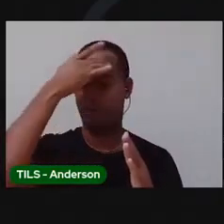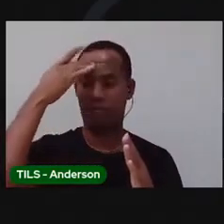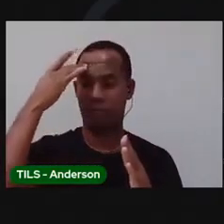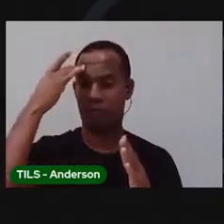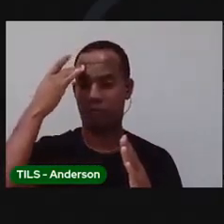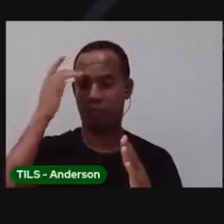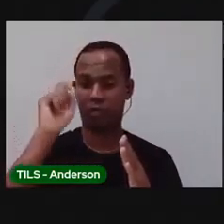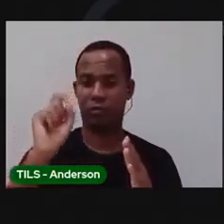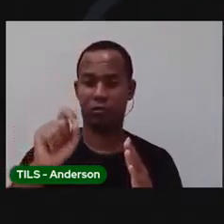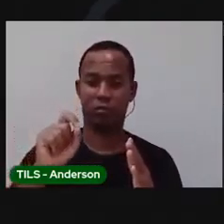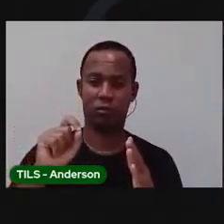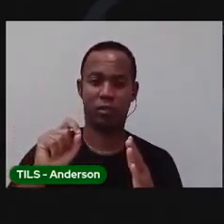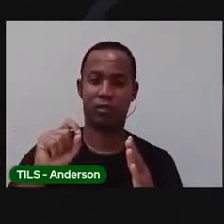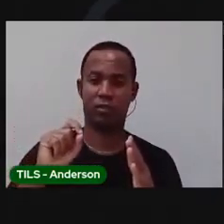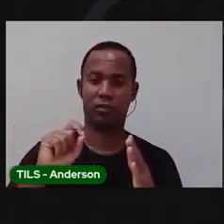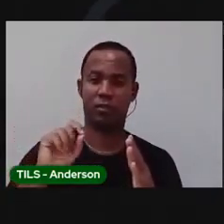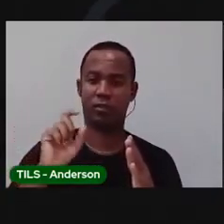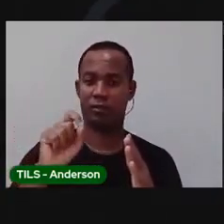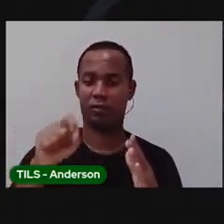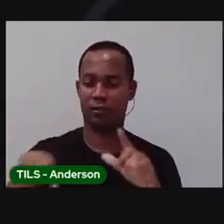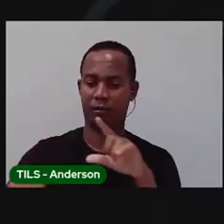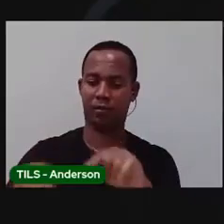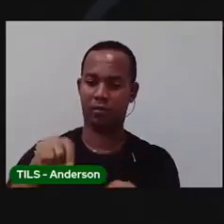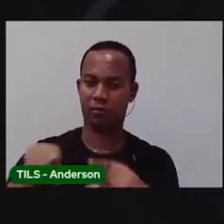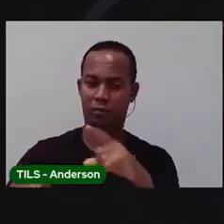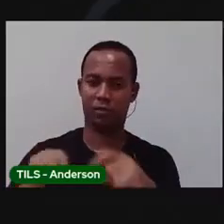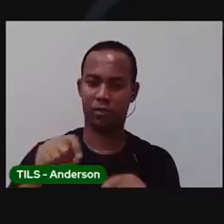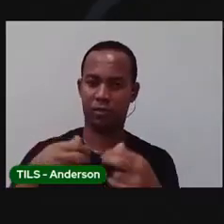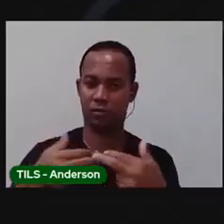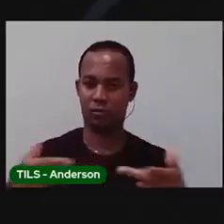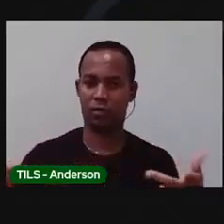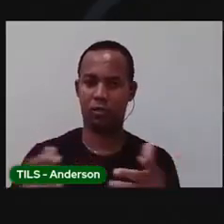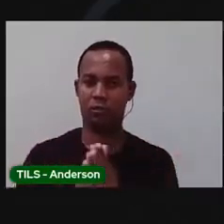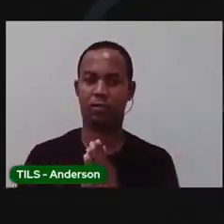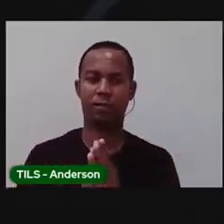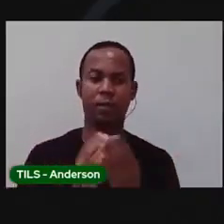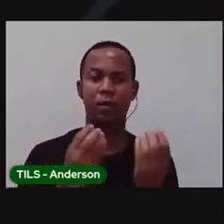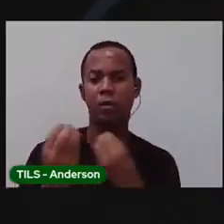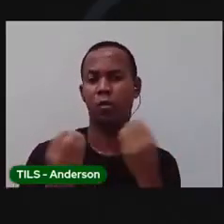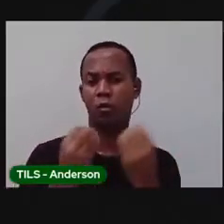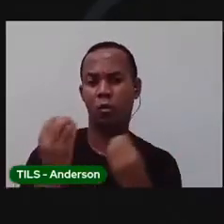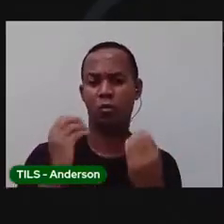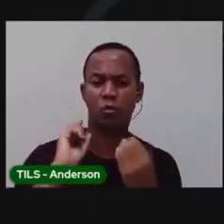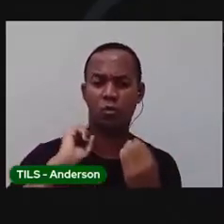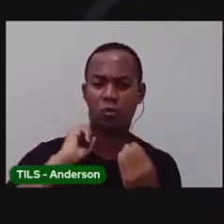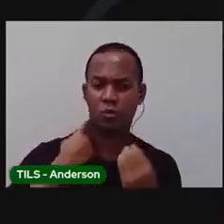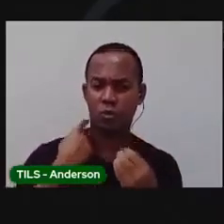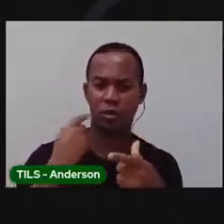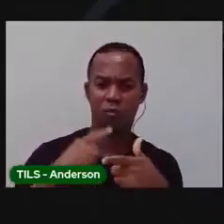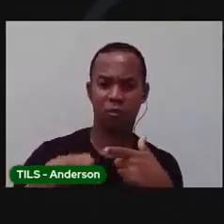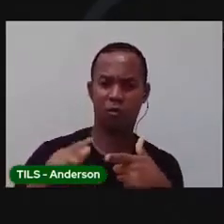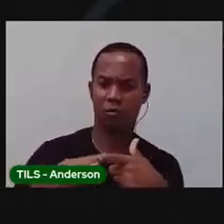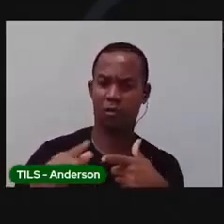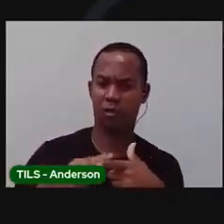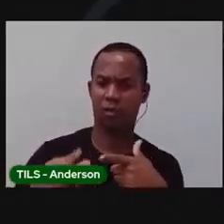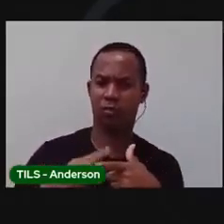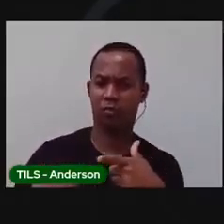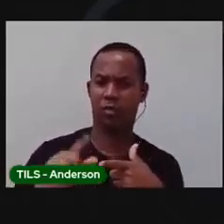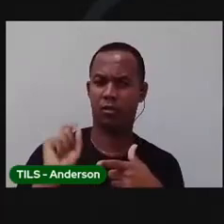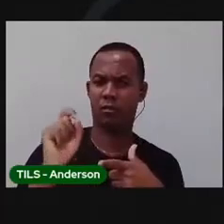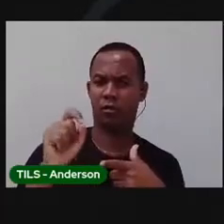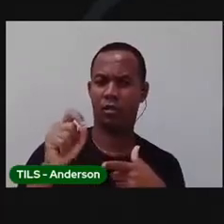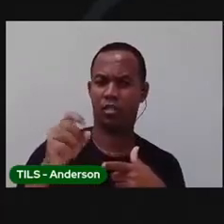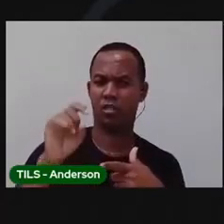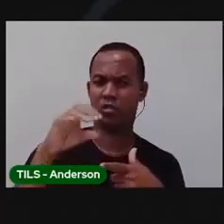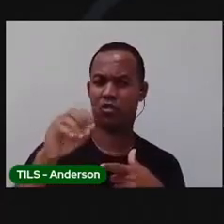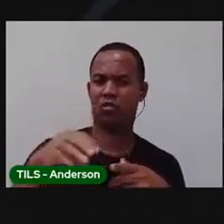São Paulo. Momento importante para a gente lembrar que o nosso lixo não é assim um problema que acaba quando a gente coloca